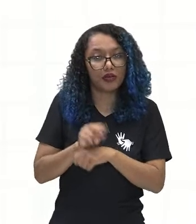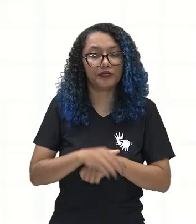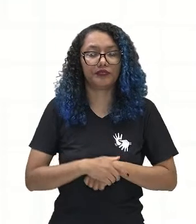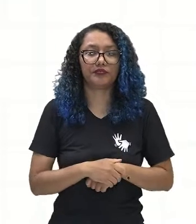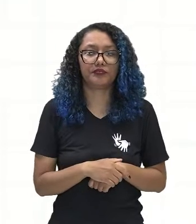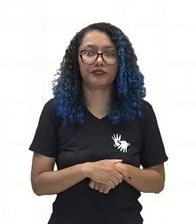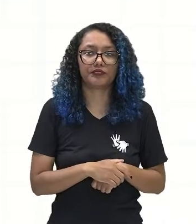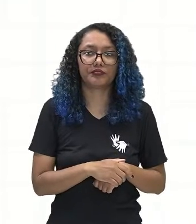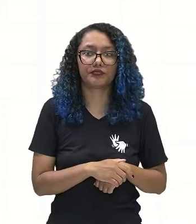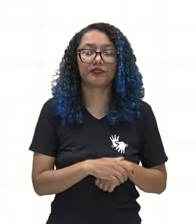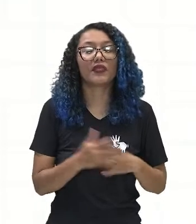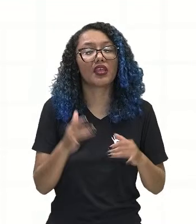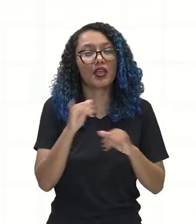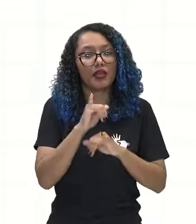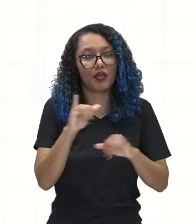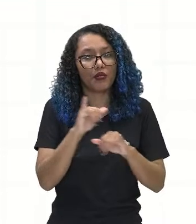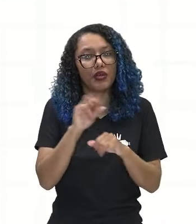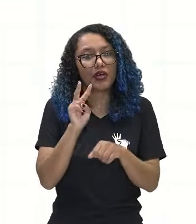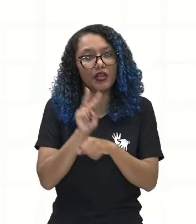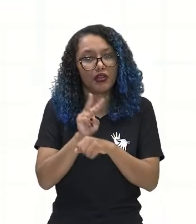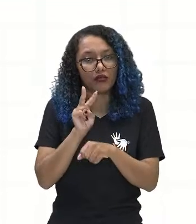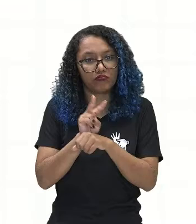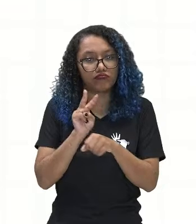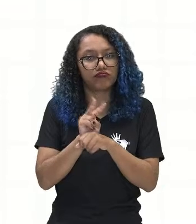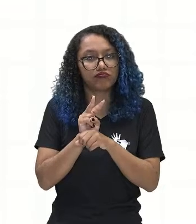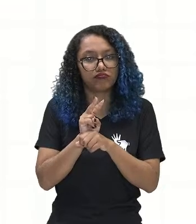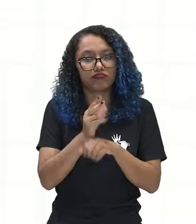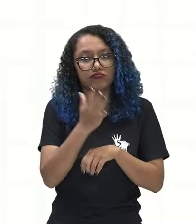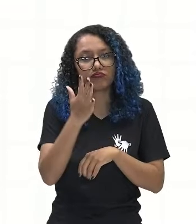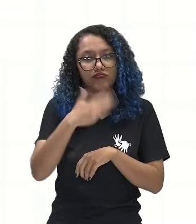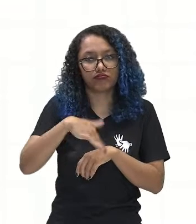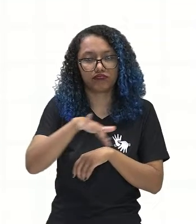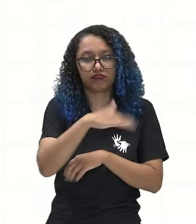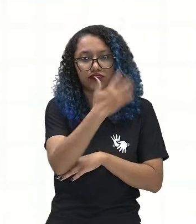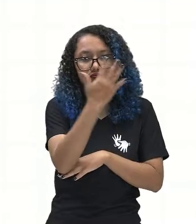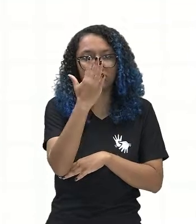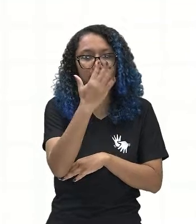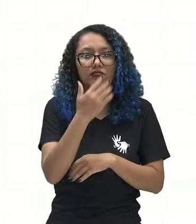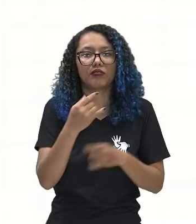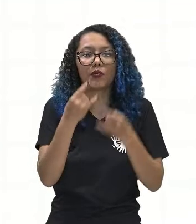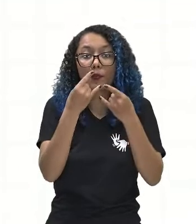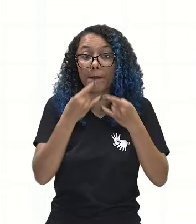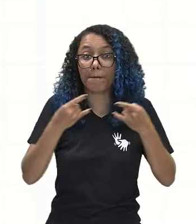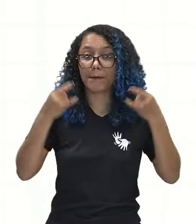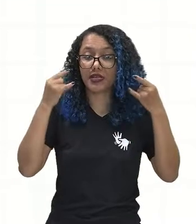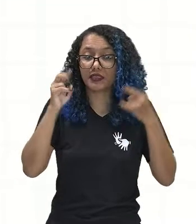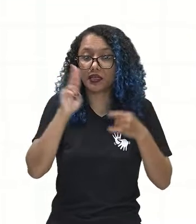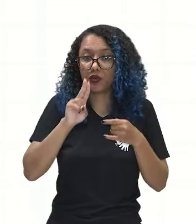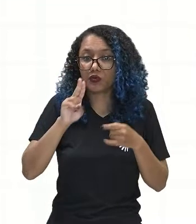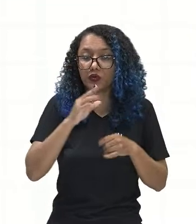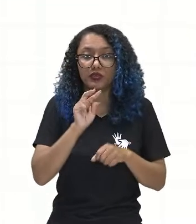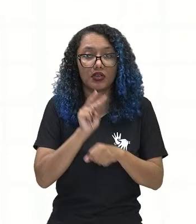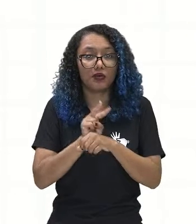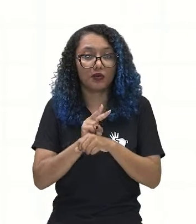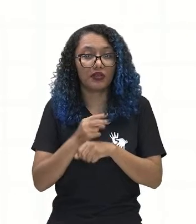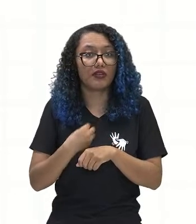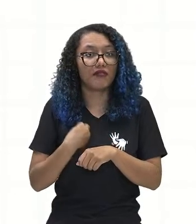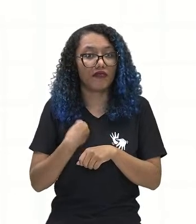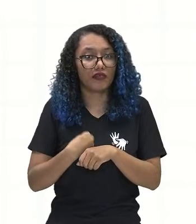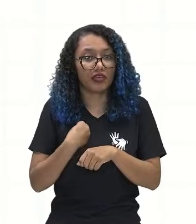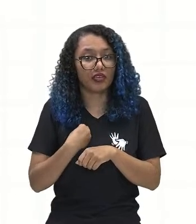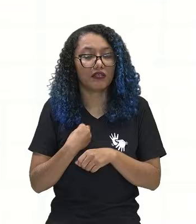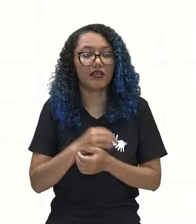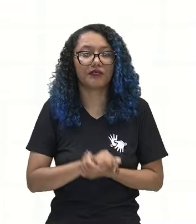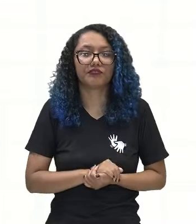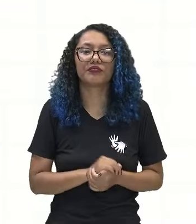né, de uma campanha de preservação ambiental. Use máscaras, preserve a vida. Também uma